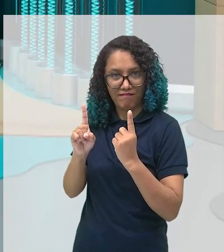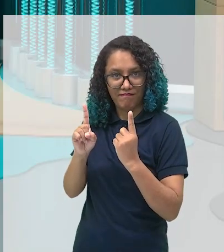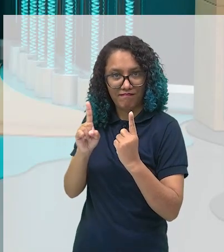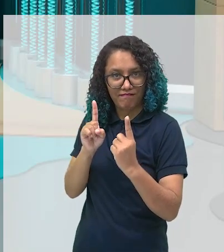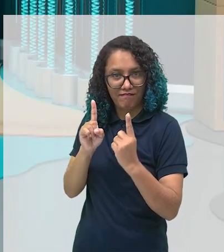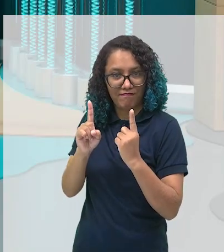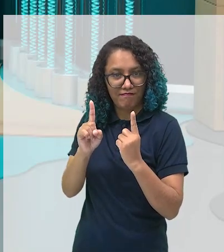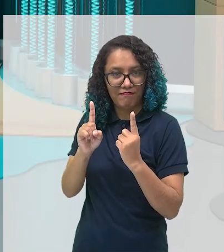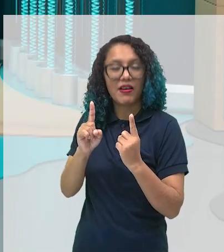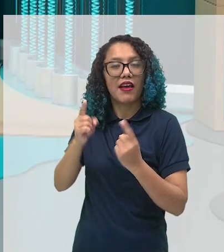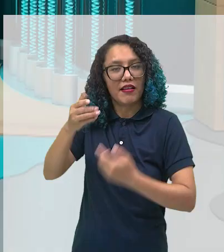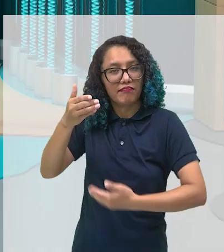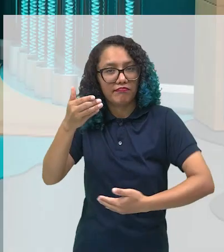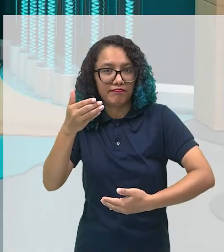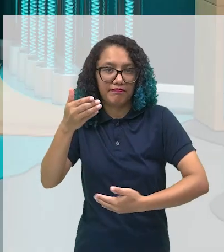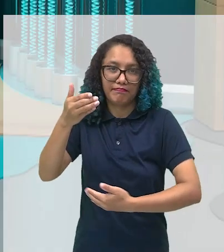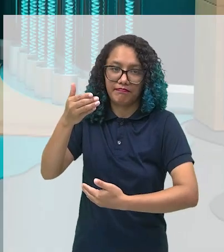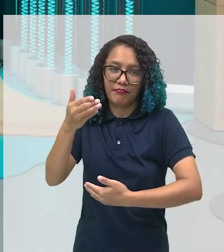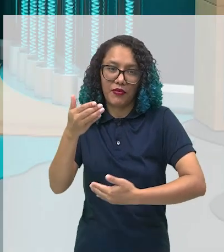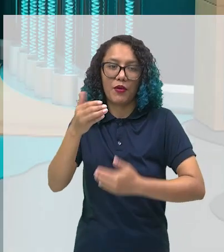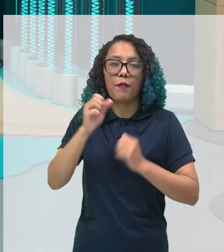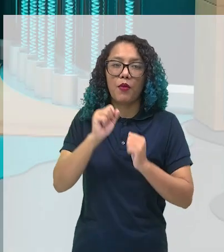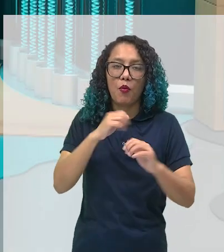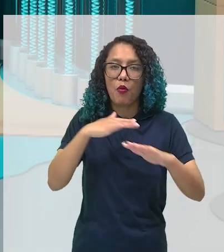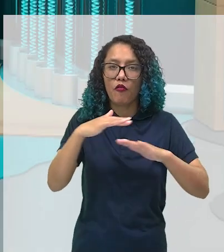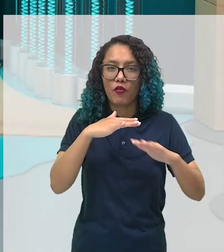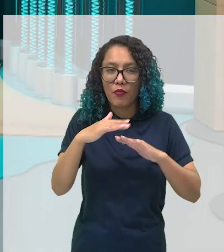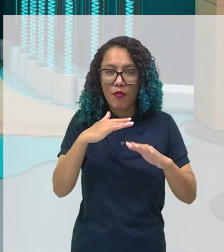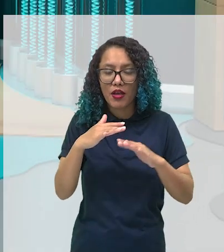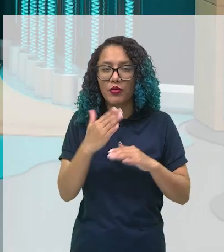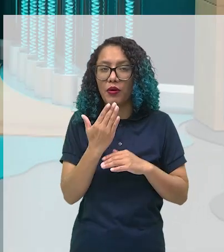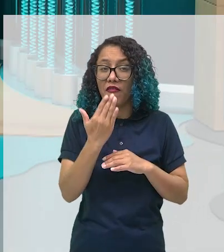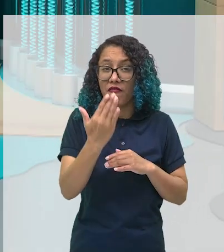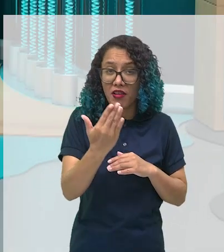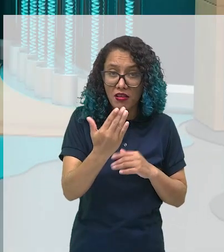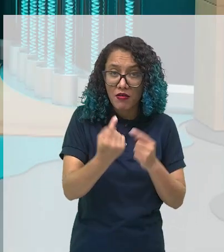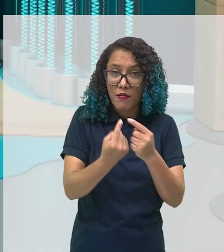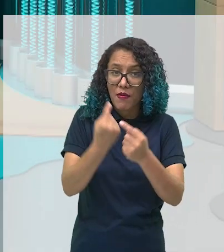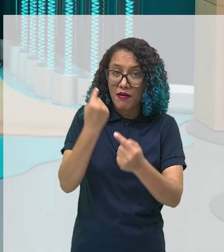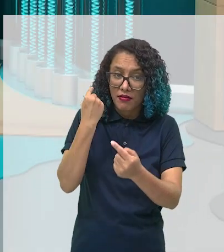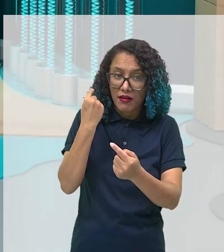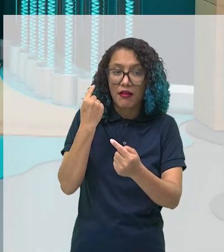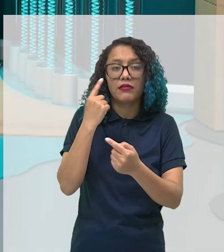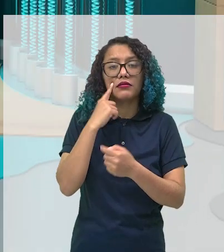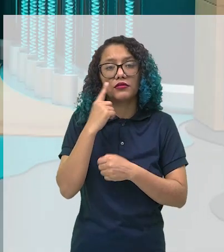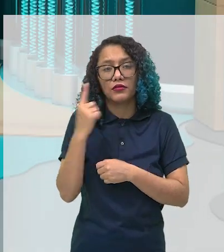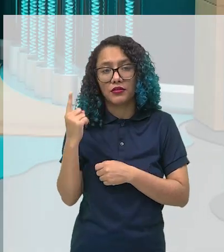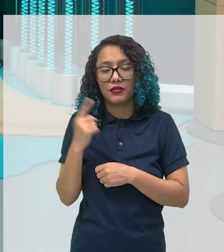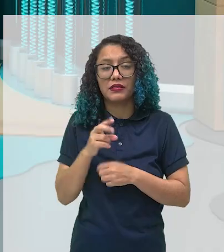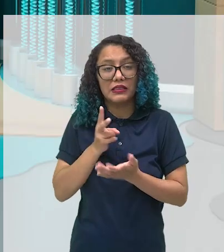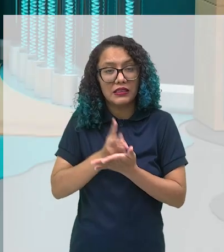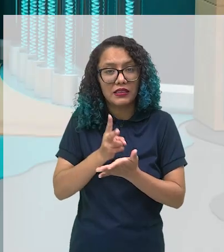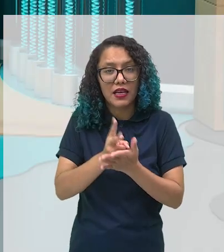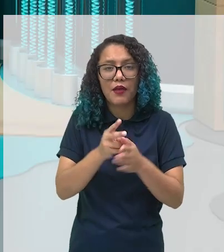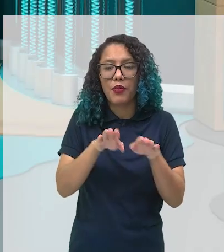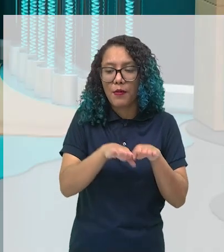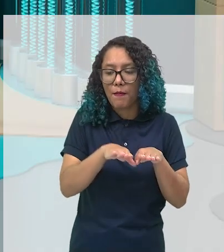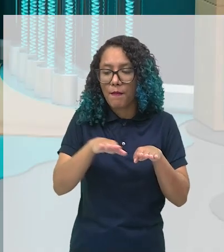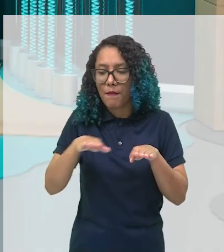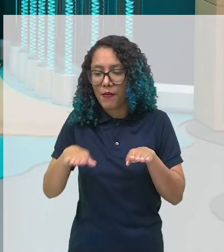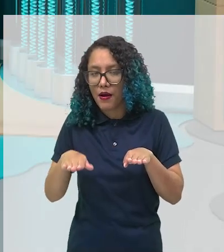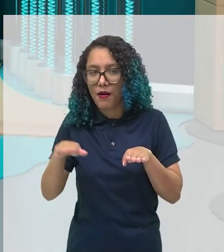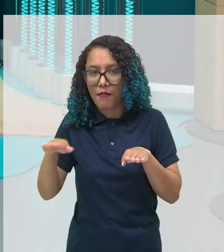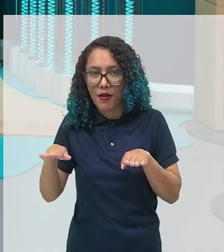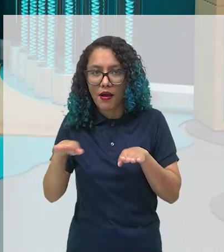eles fazem um movimento para frente e para trás, sempre no ritmo de 2 para lá, 2 para cá.